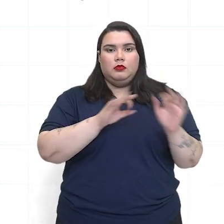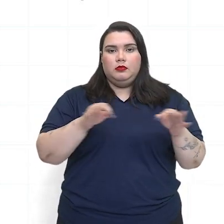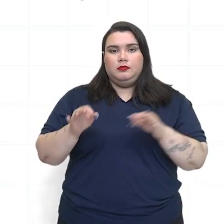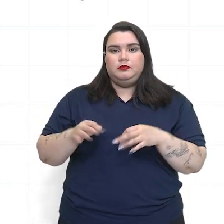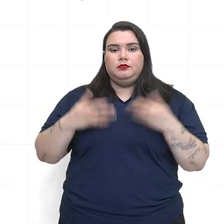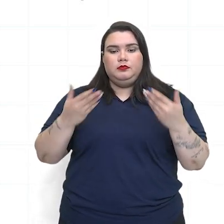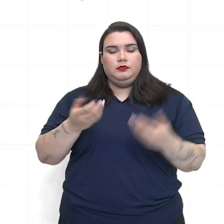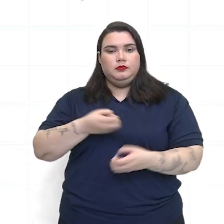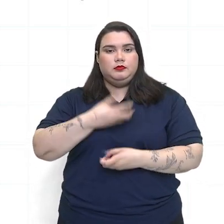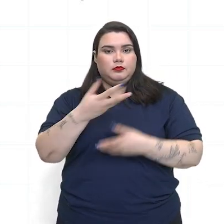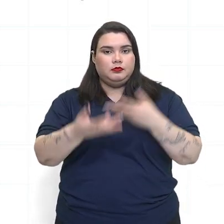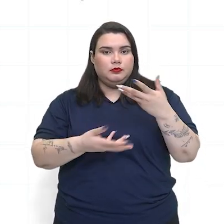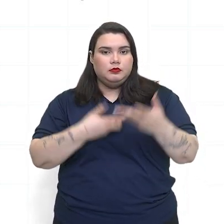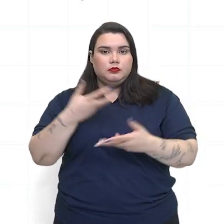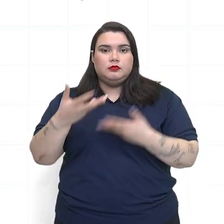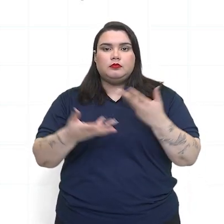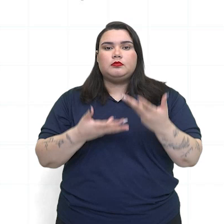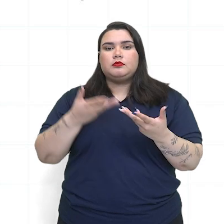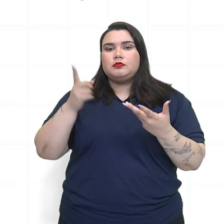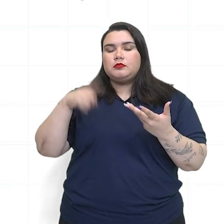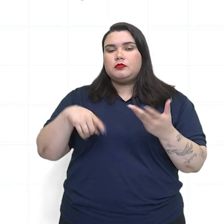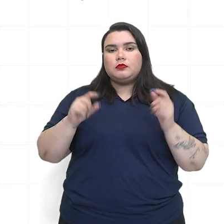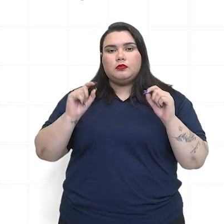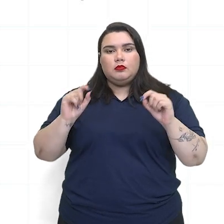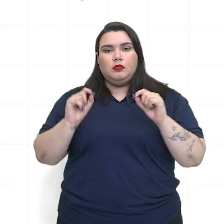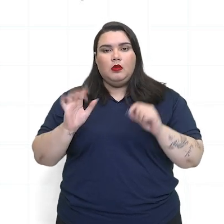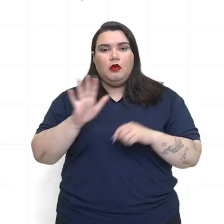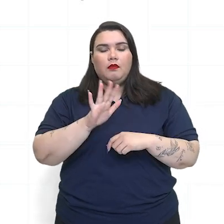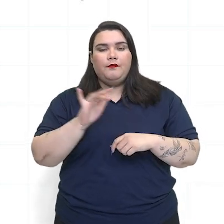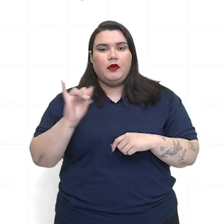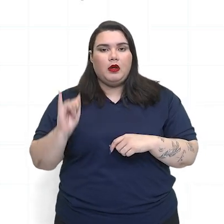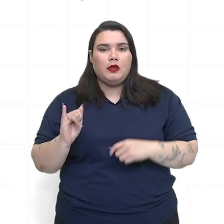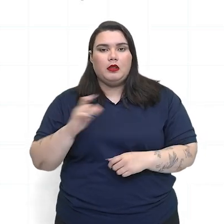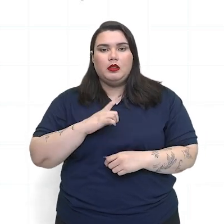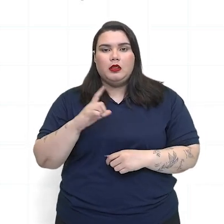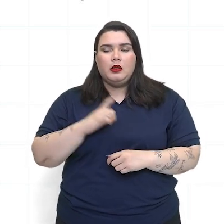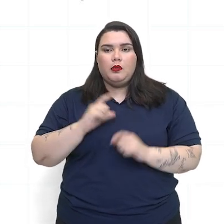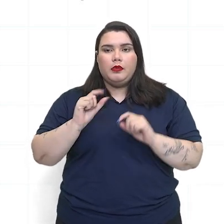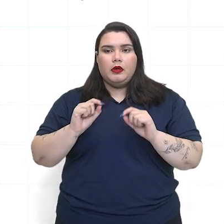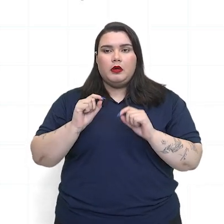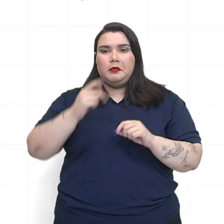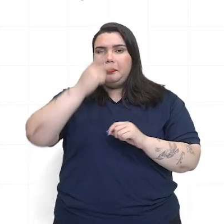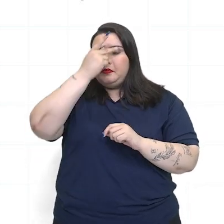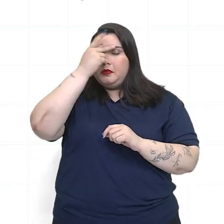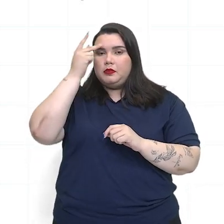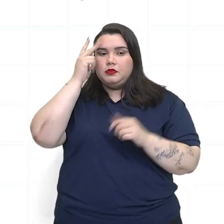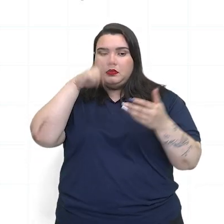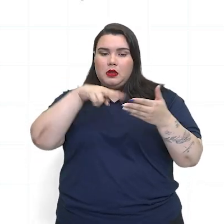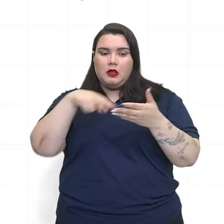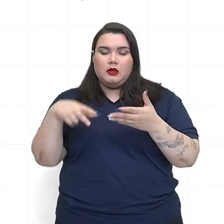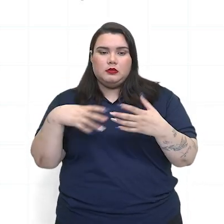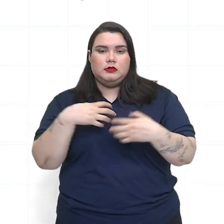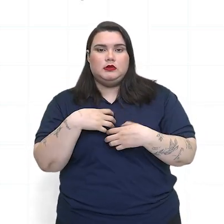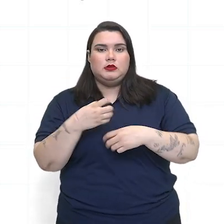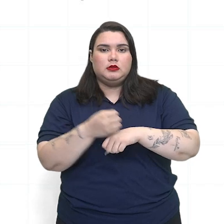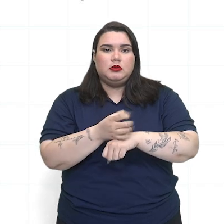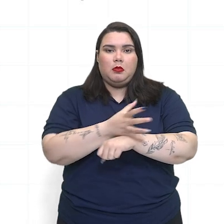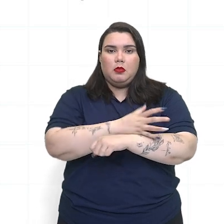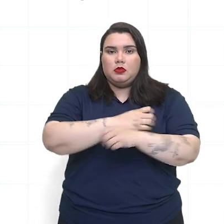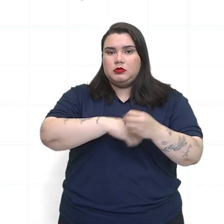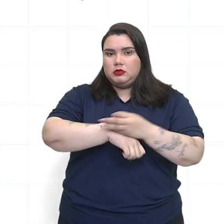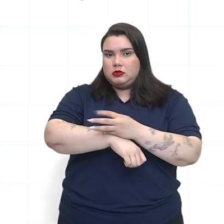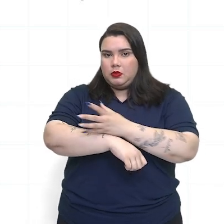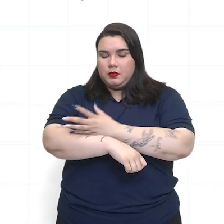a poesia é aquilo em que vai despertar emoções naquele que lê, né? No